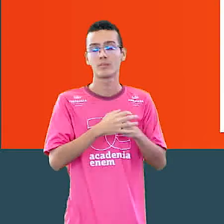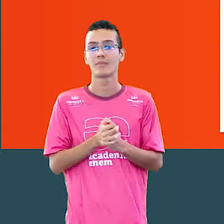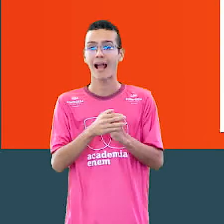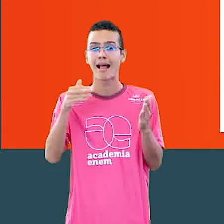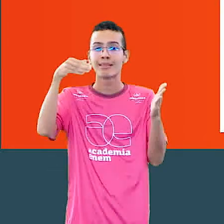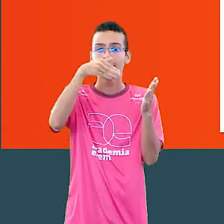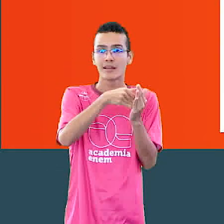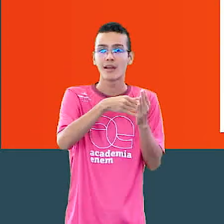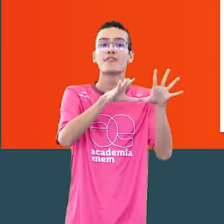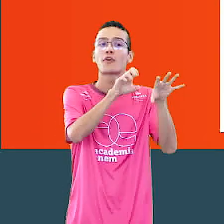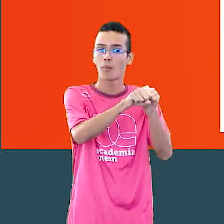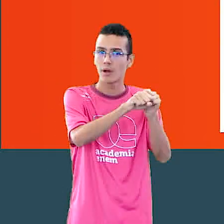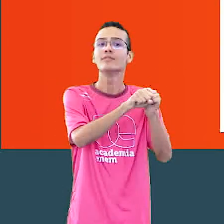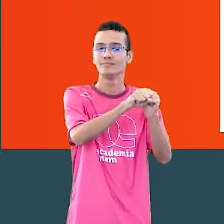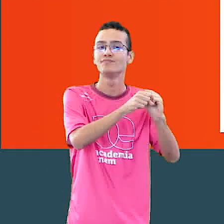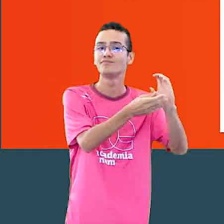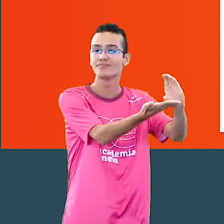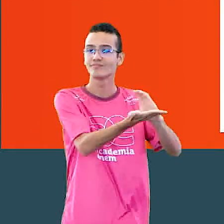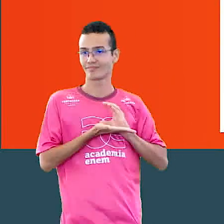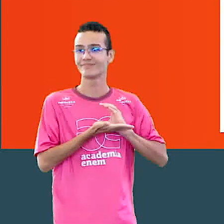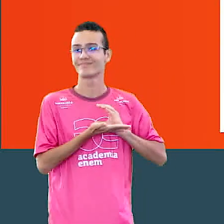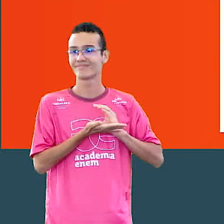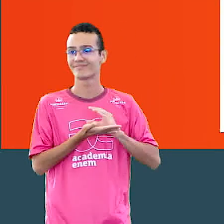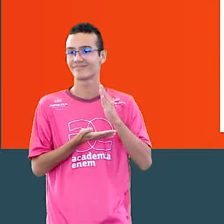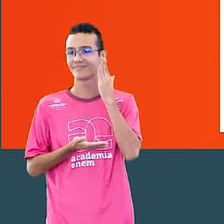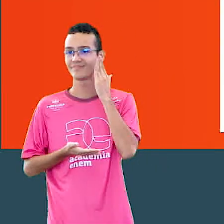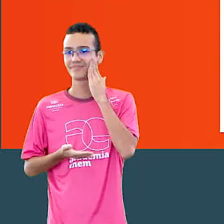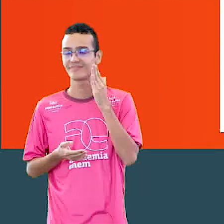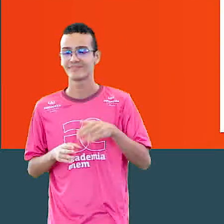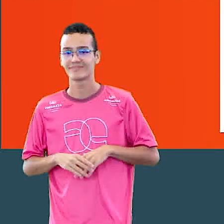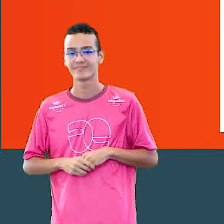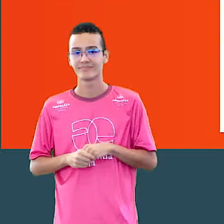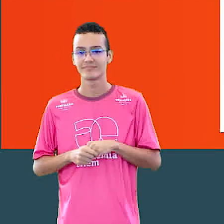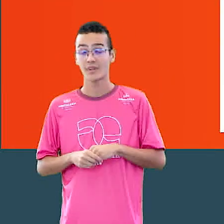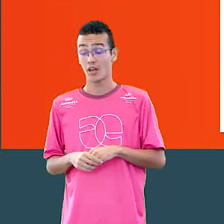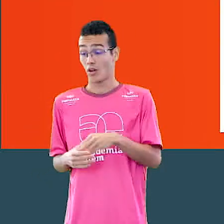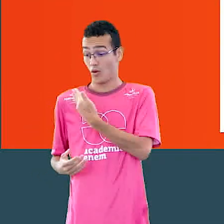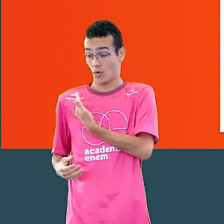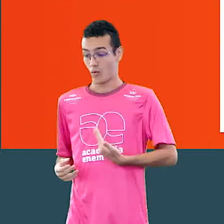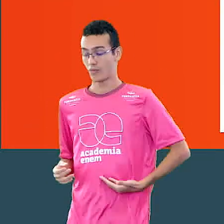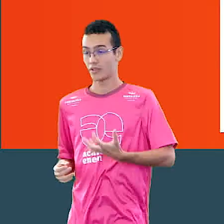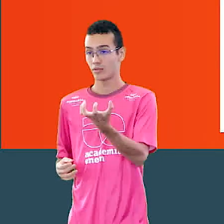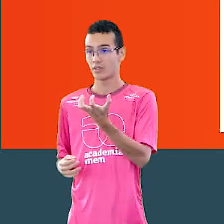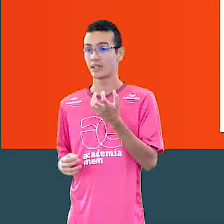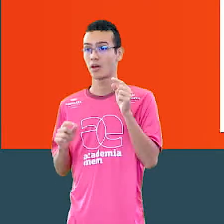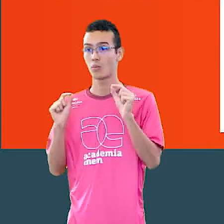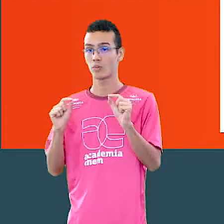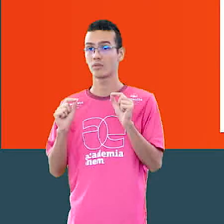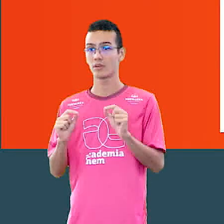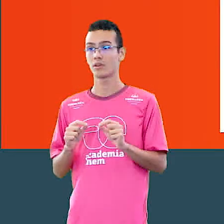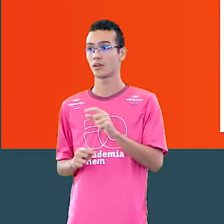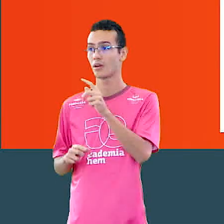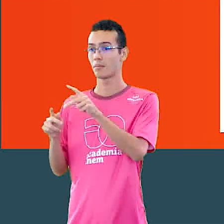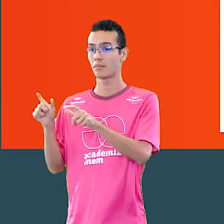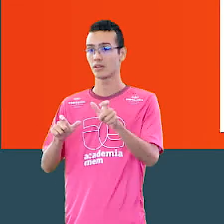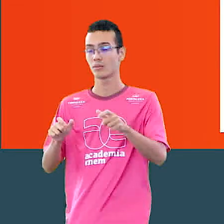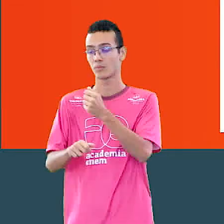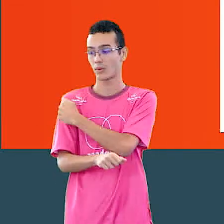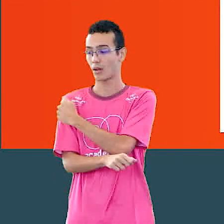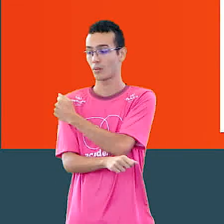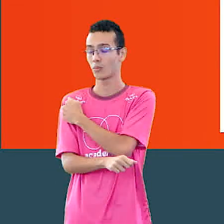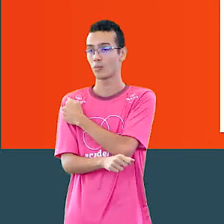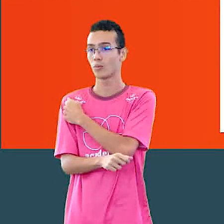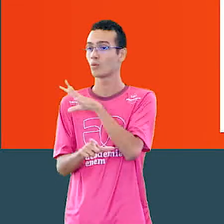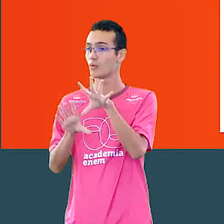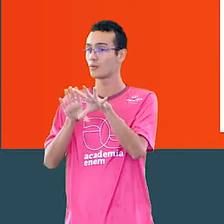da escola pública, da rede municipal ou estadual, o que é que acontece? Ele